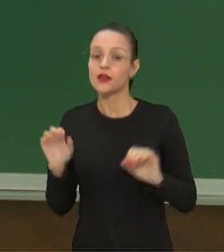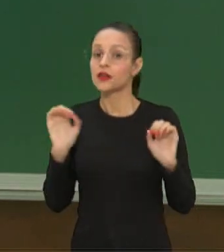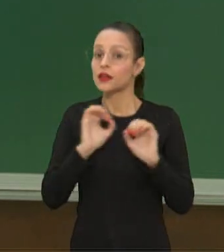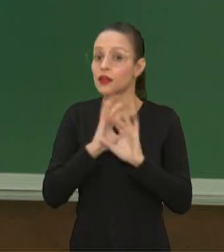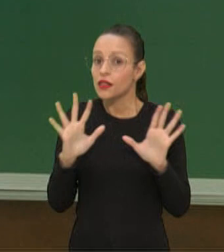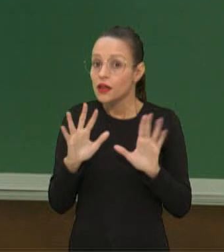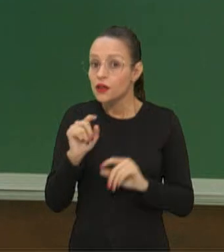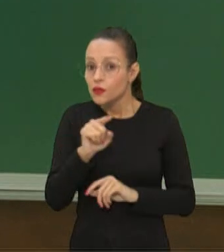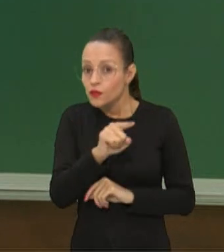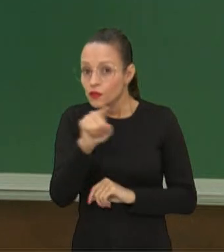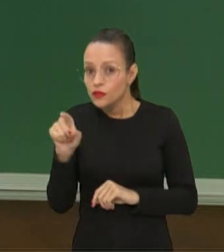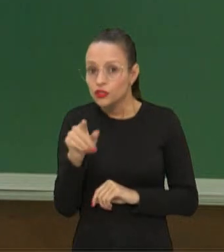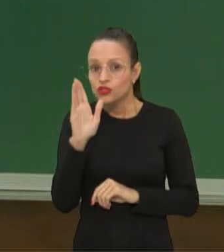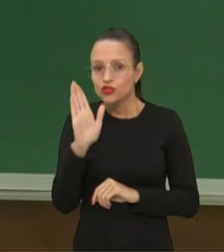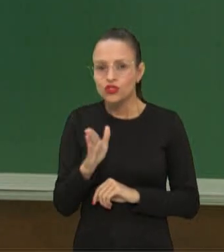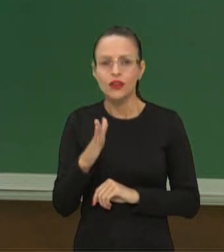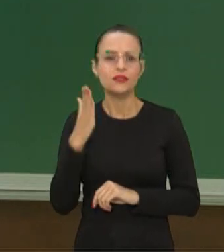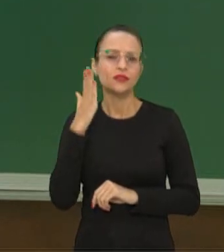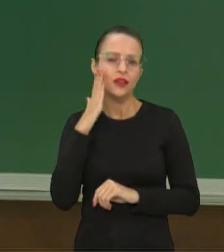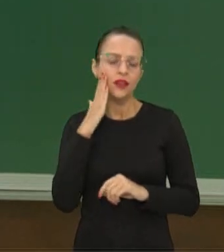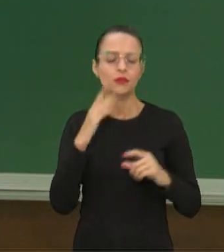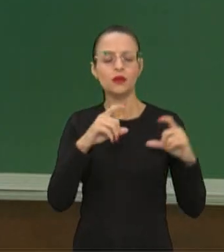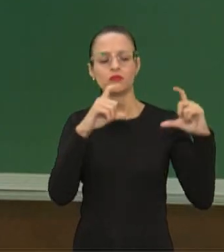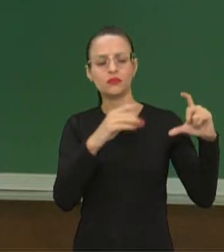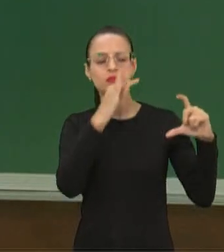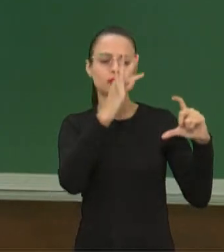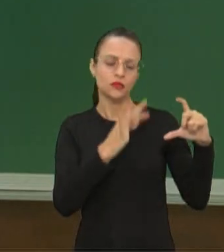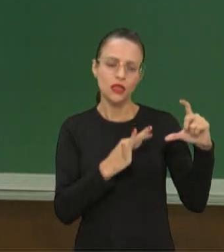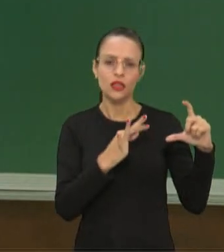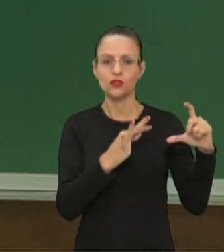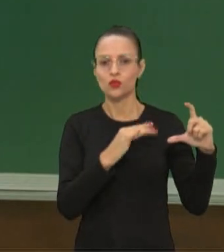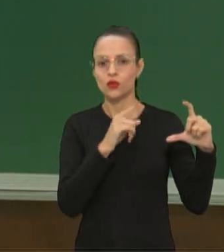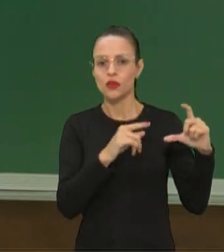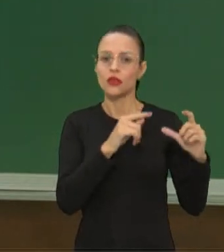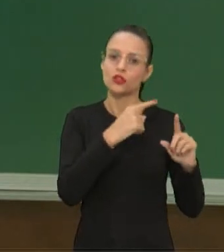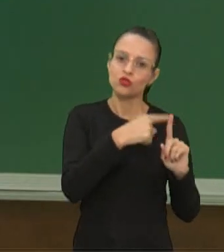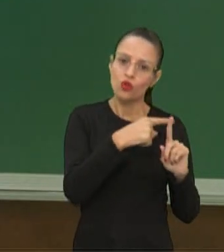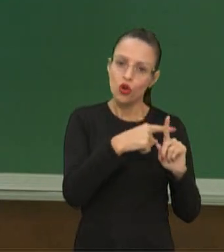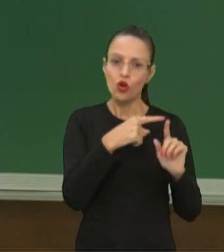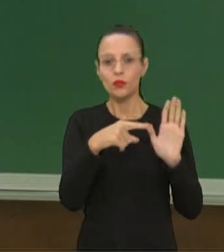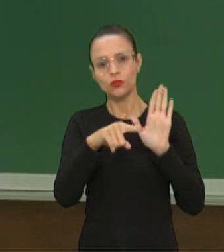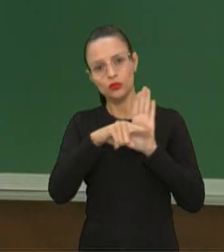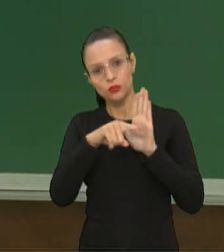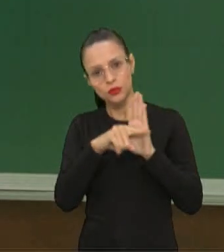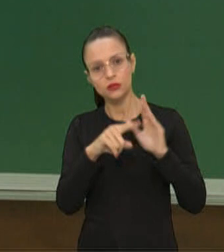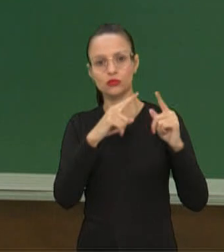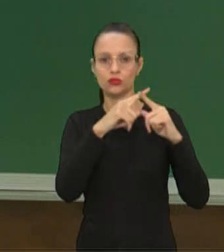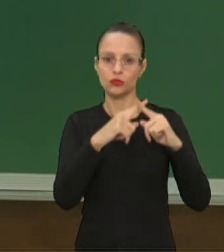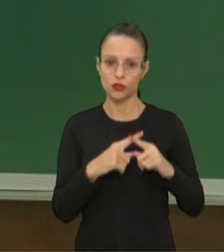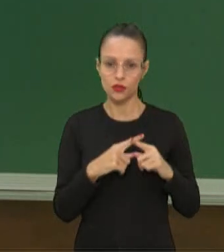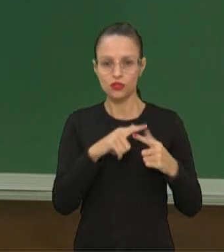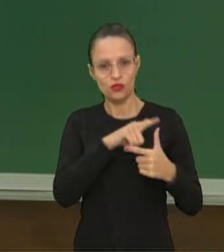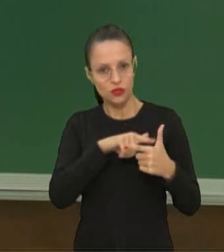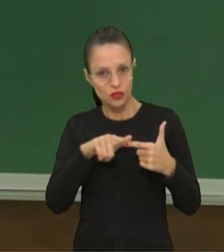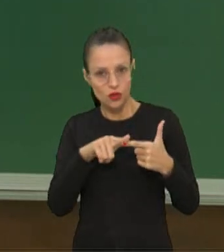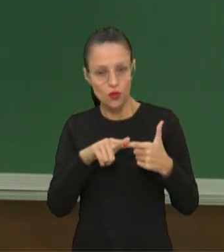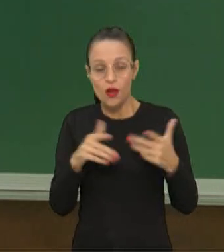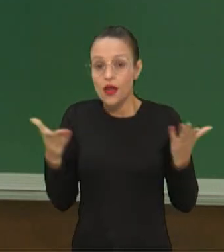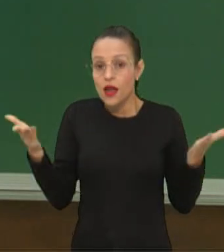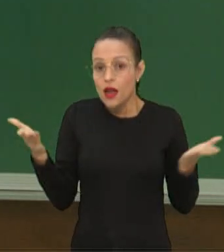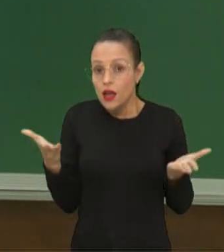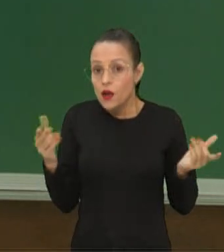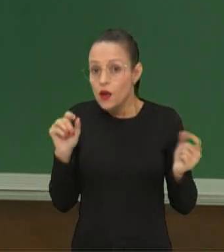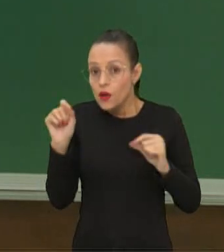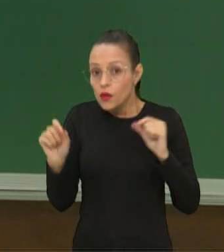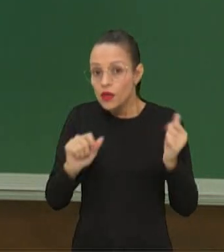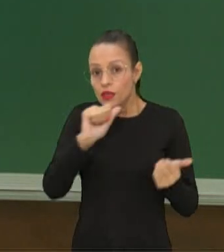claro, você já lida com problemas há muito tempo. Antes o teu problema era uma soma, era uma subtração, era uma multiplicação, uma divisão. Agora a gente